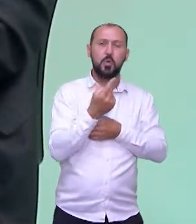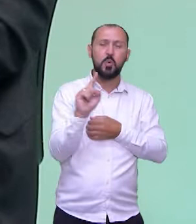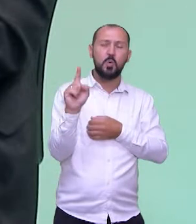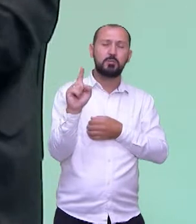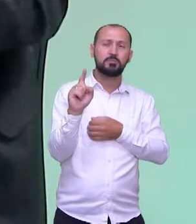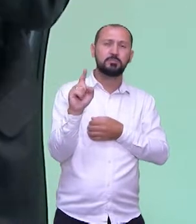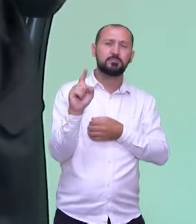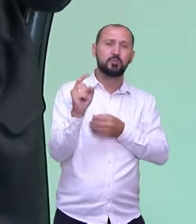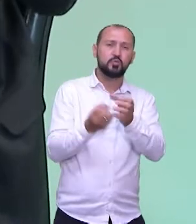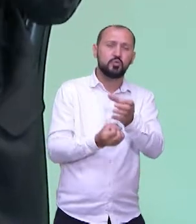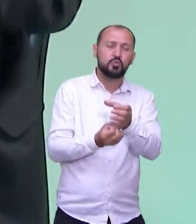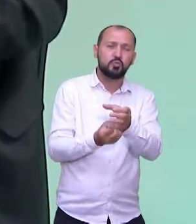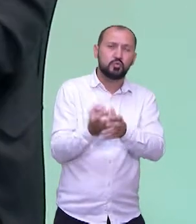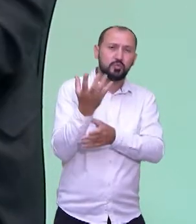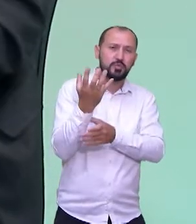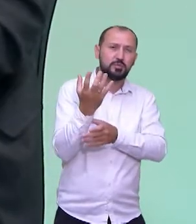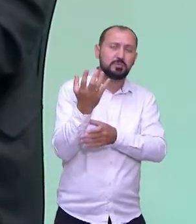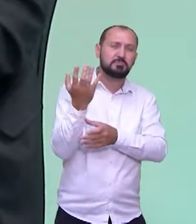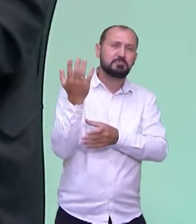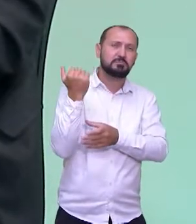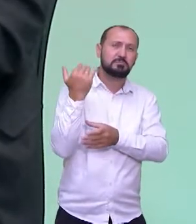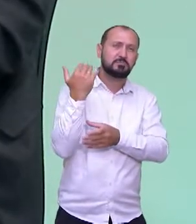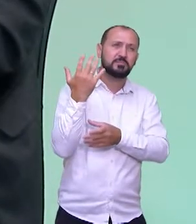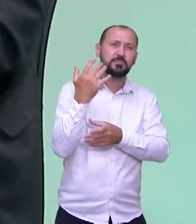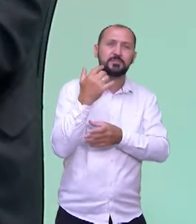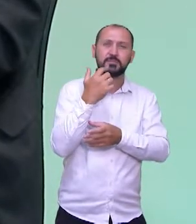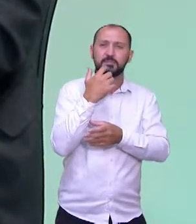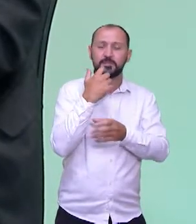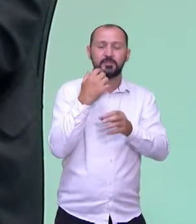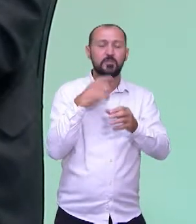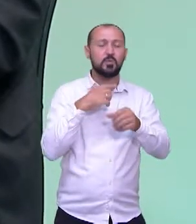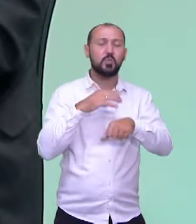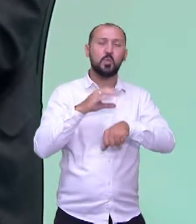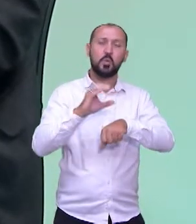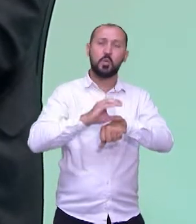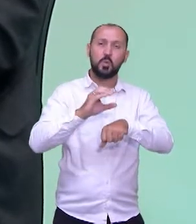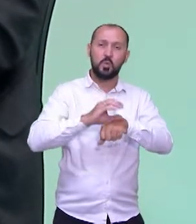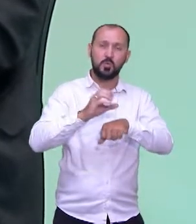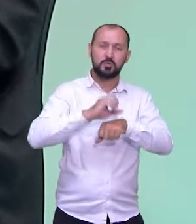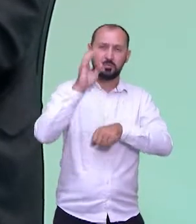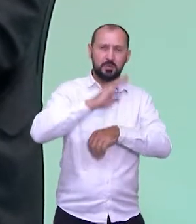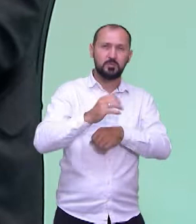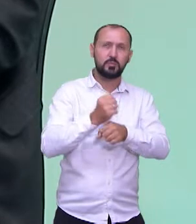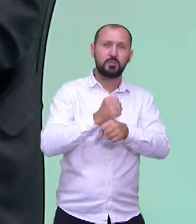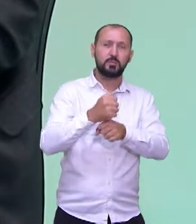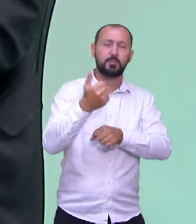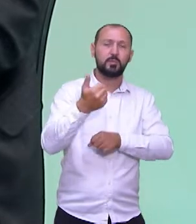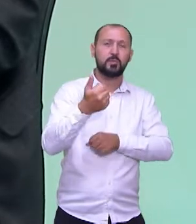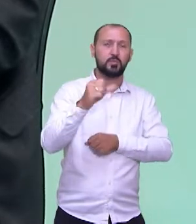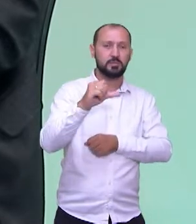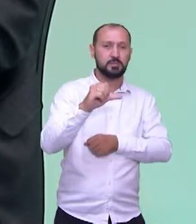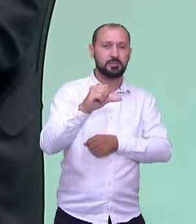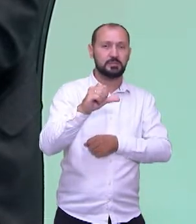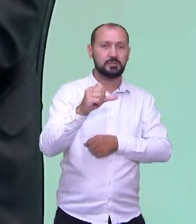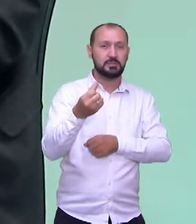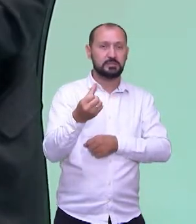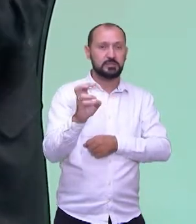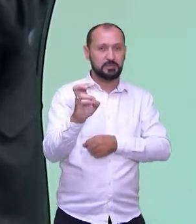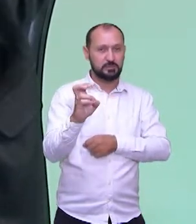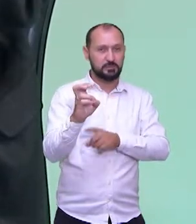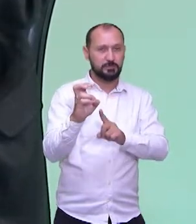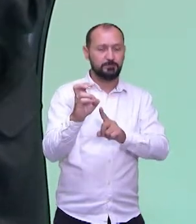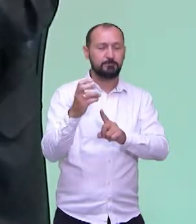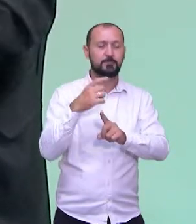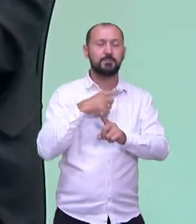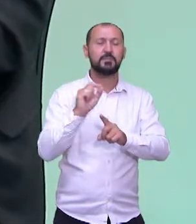apenas uma alíquota. Lá na criação, né, lá por ocasião do Código Tributário Nacional, em 65, né, onde